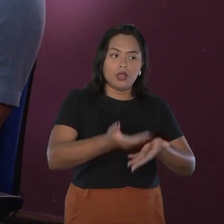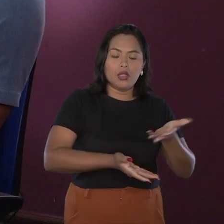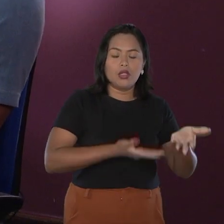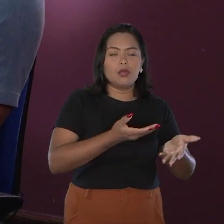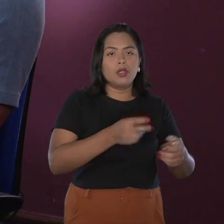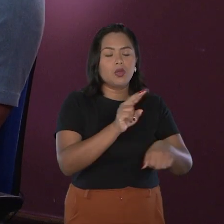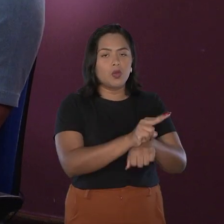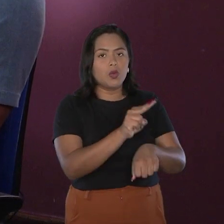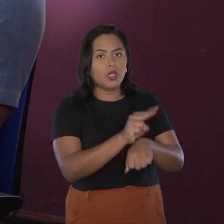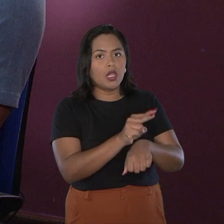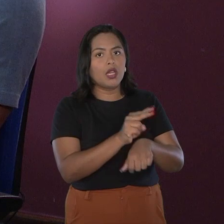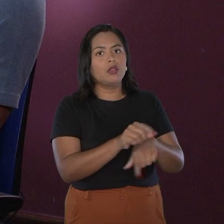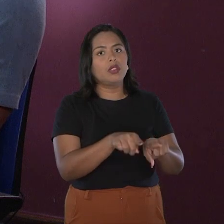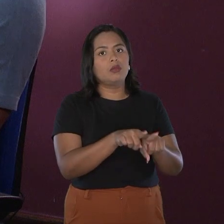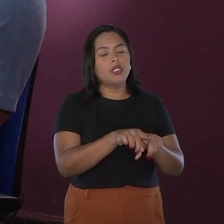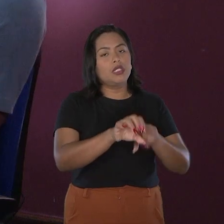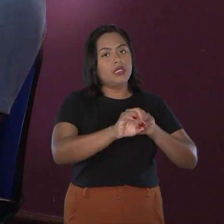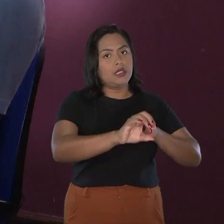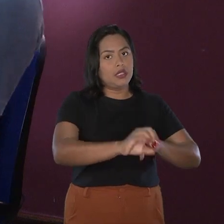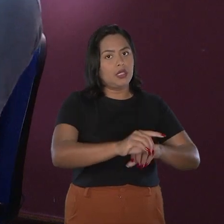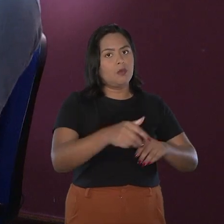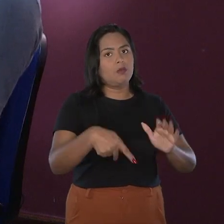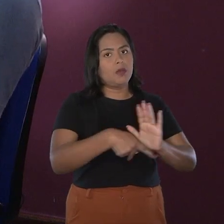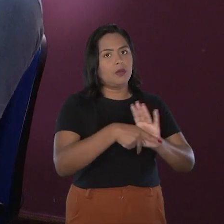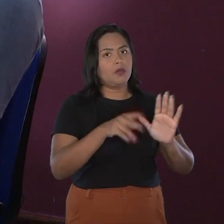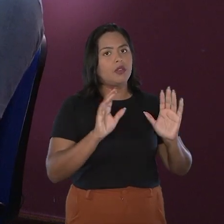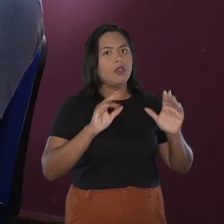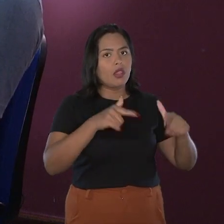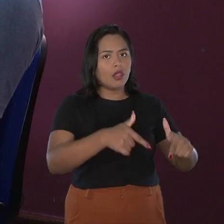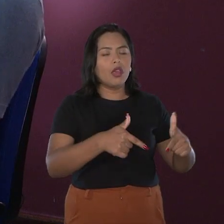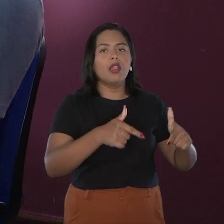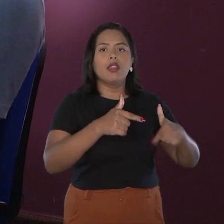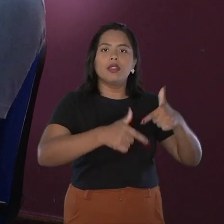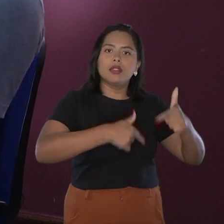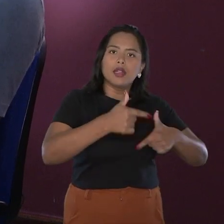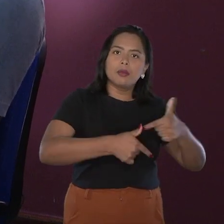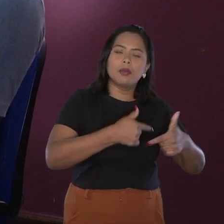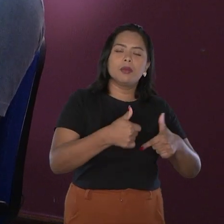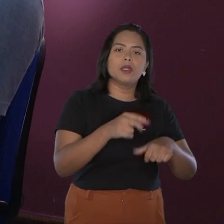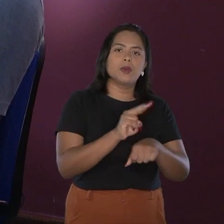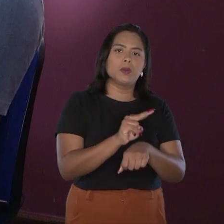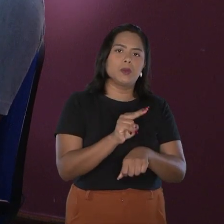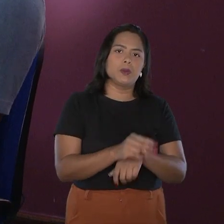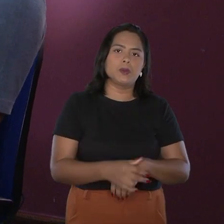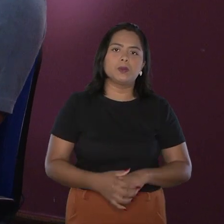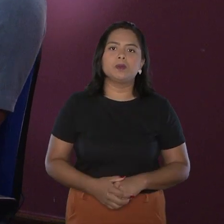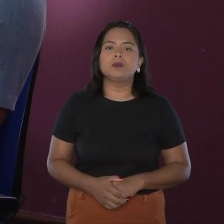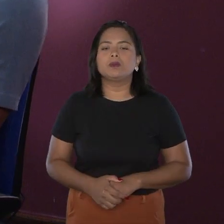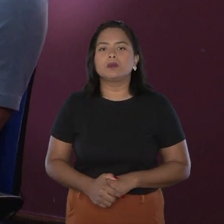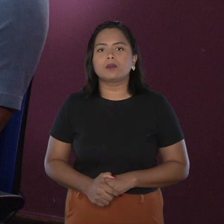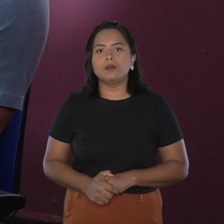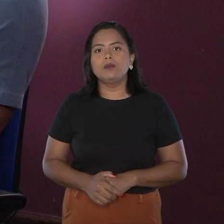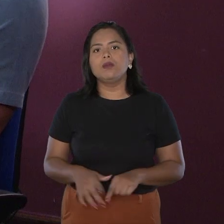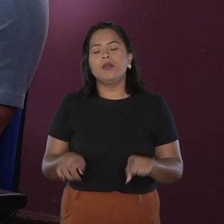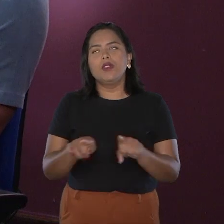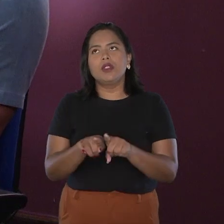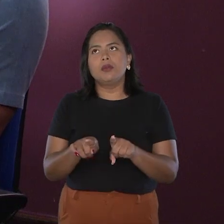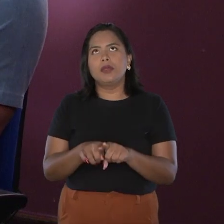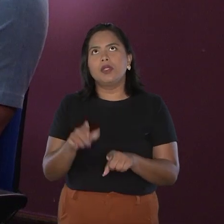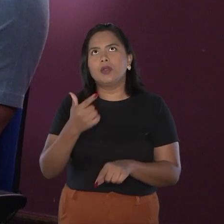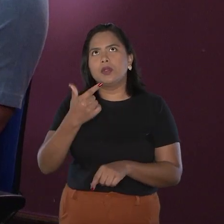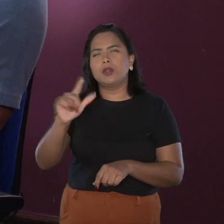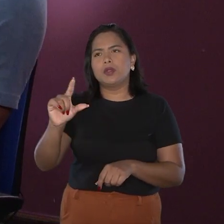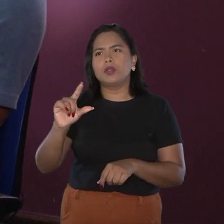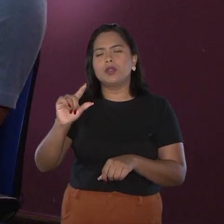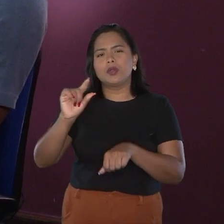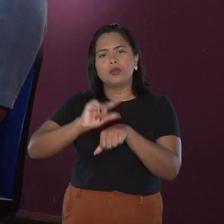dentro do trabalho do cuidador e também até agora potencializa Apresentou um curso que ainda tá para ser